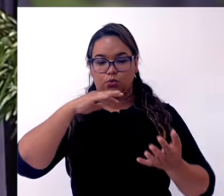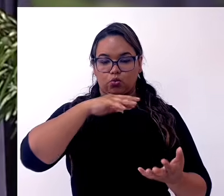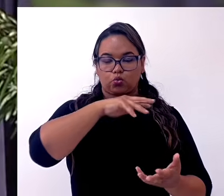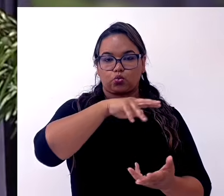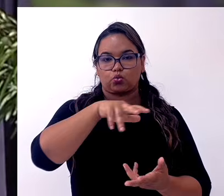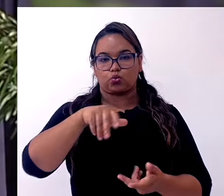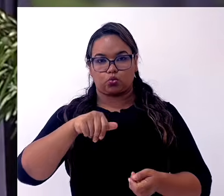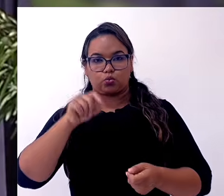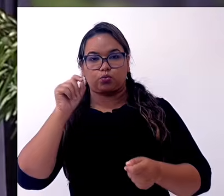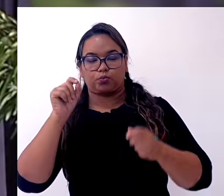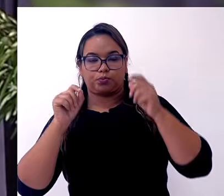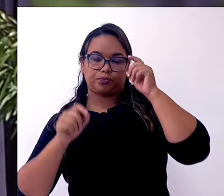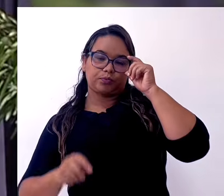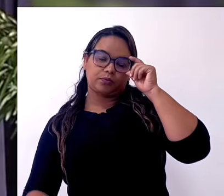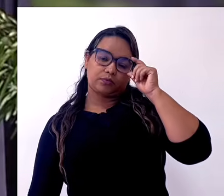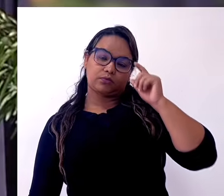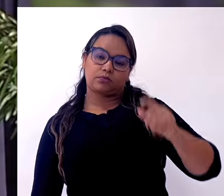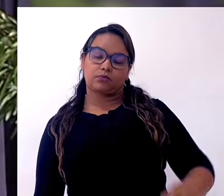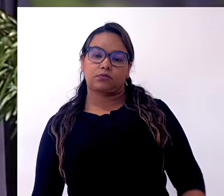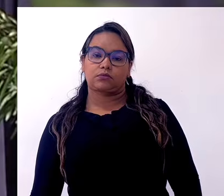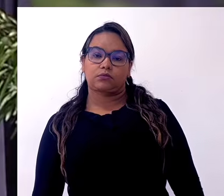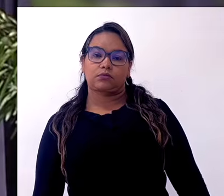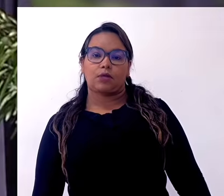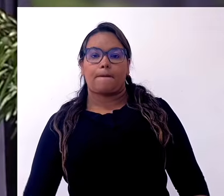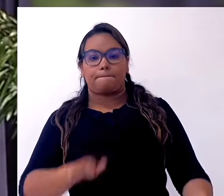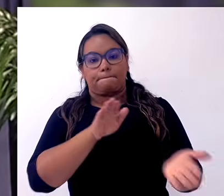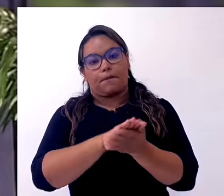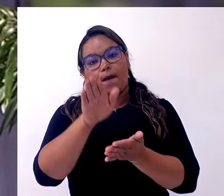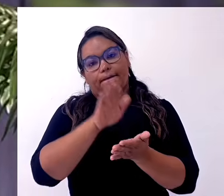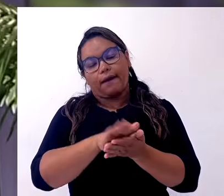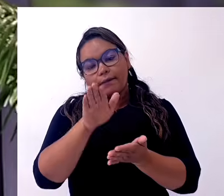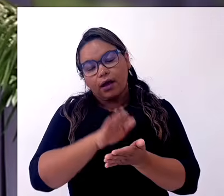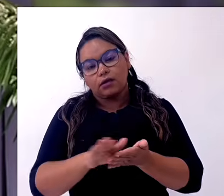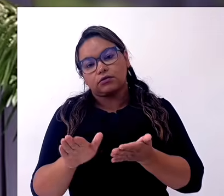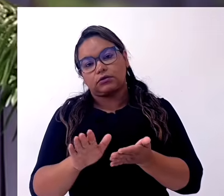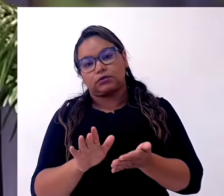Que maravilhoso trabalho de detetive enquanto o evento ainda estava acontecendo.